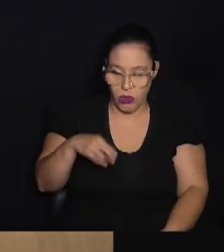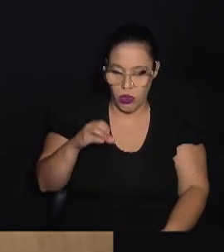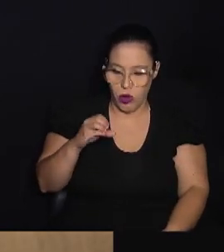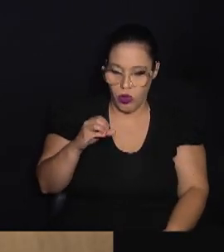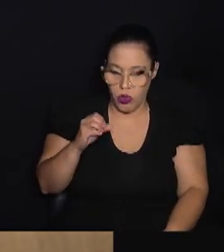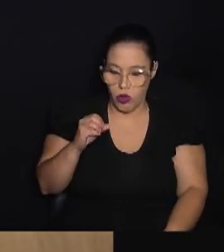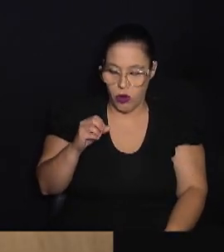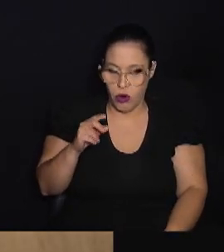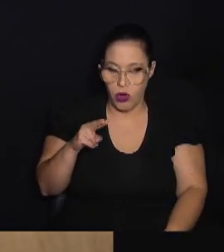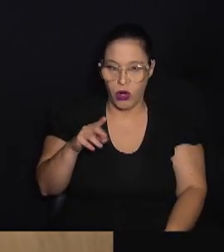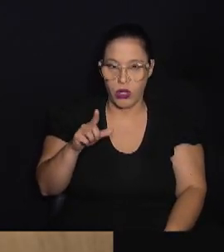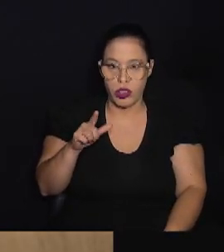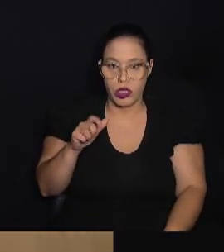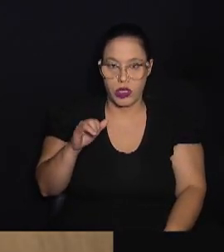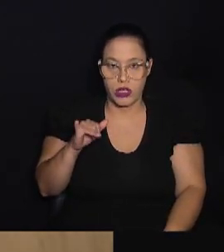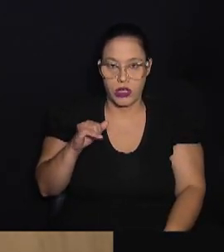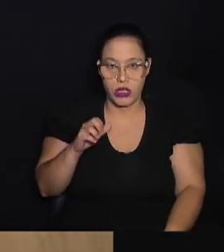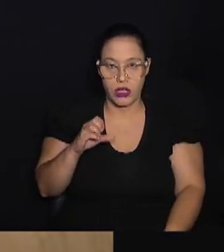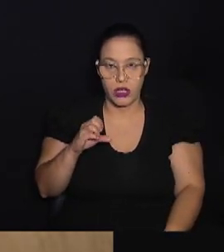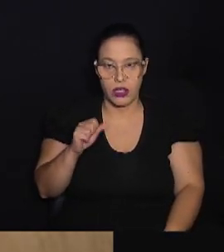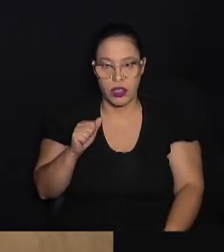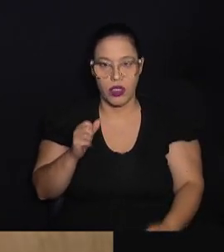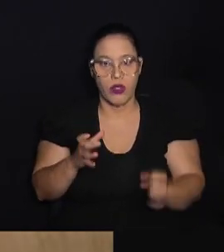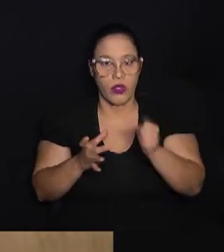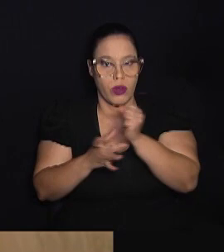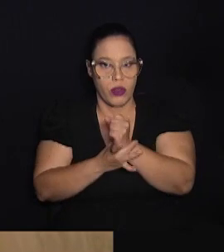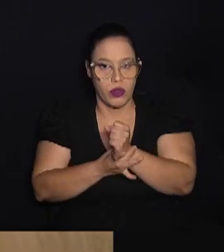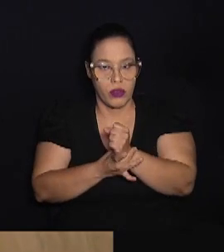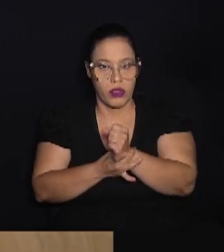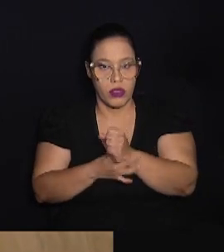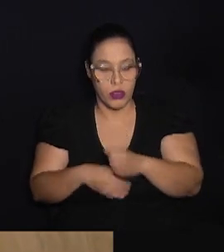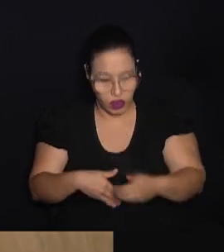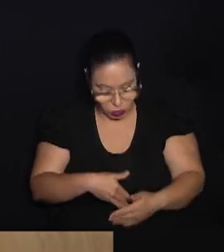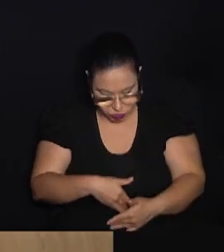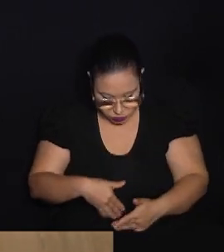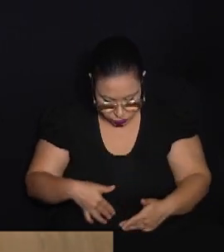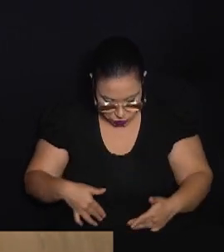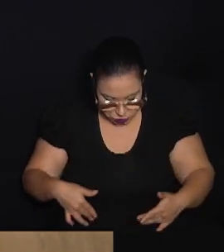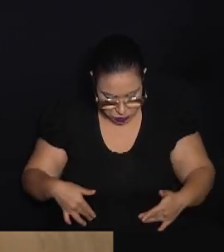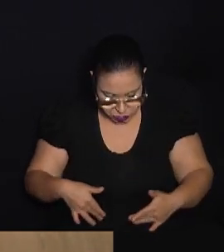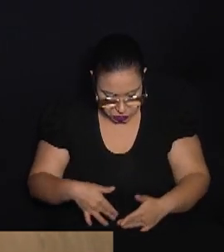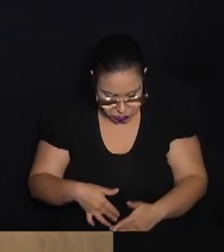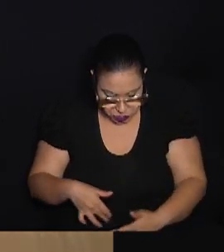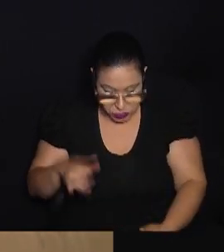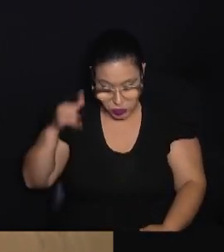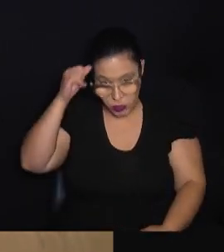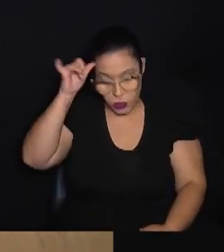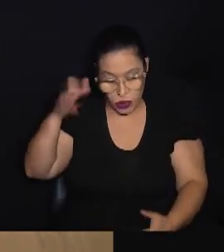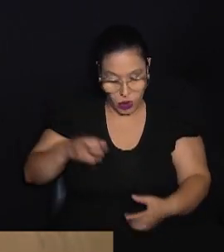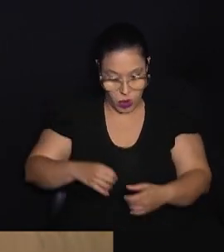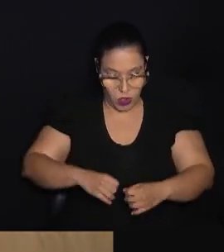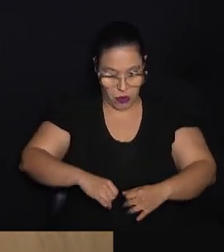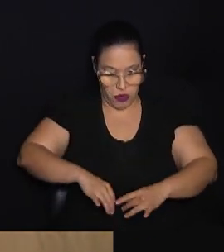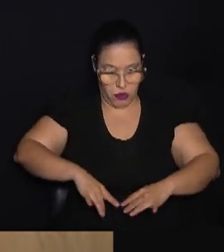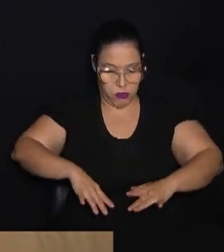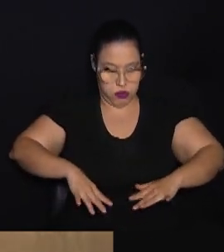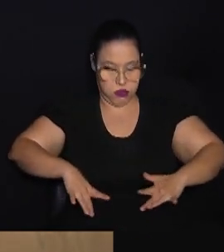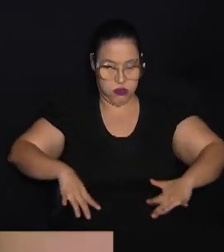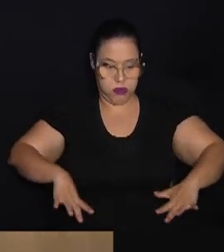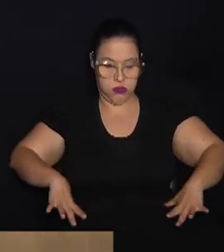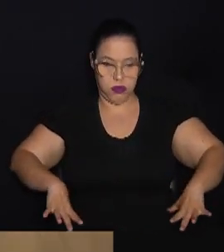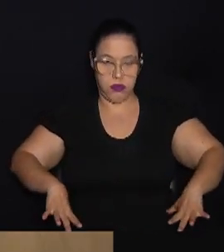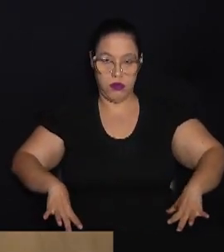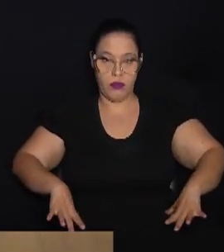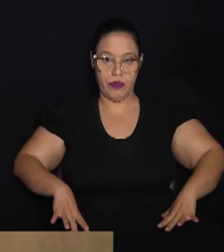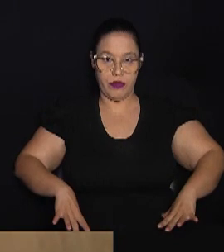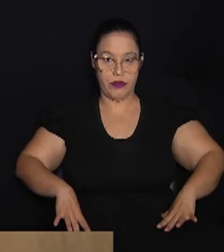para o câncer, ela tem preceitos de segurança dentro da barriga para evitar que esse tumor se espalhe no momento da cirurgia e a